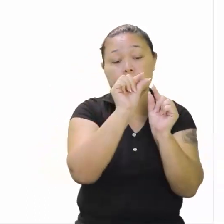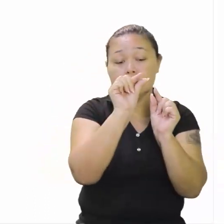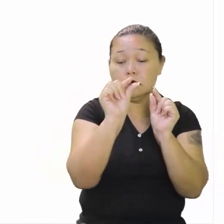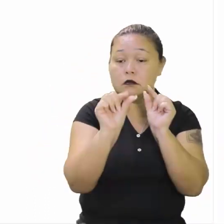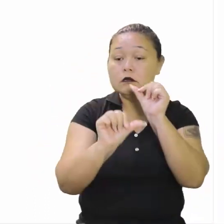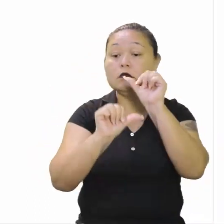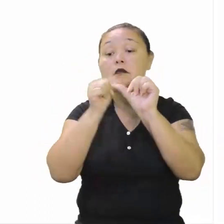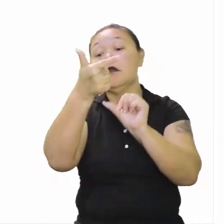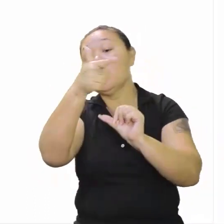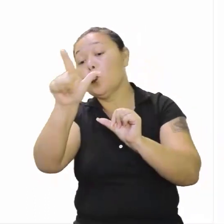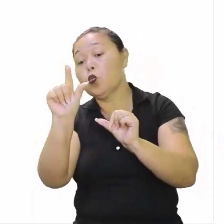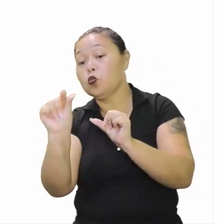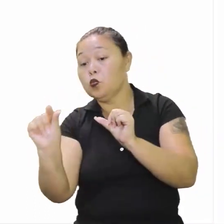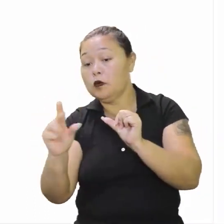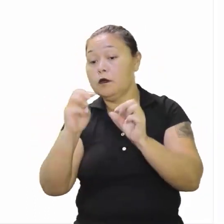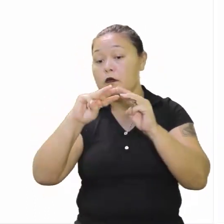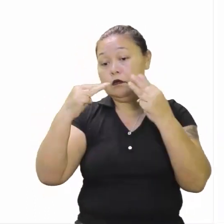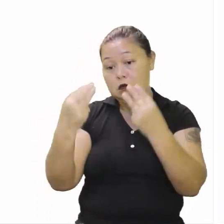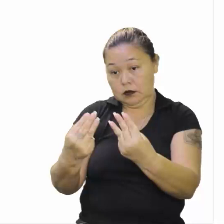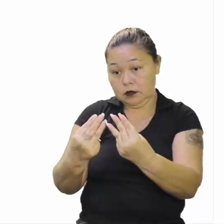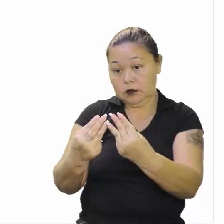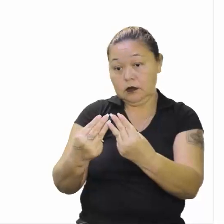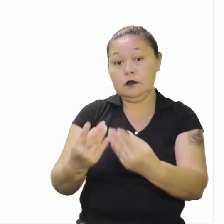em outra unidade de massa.